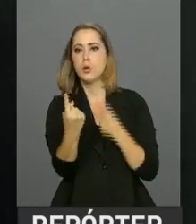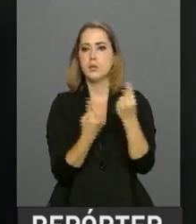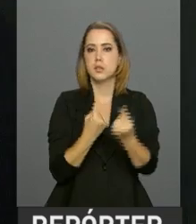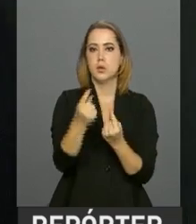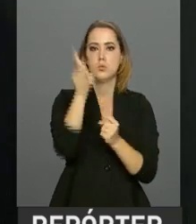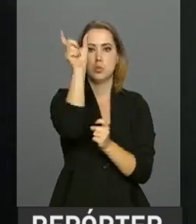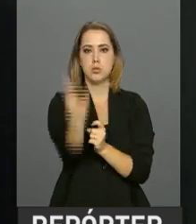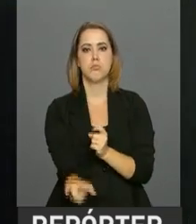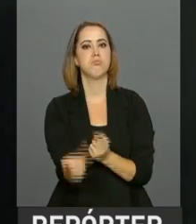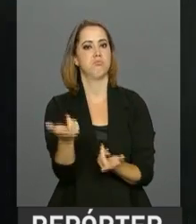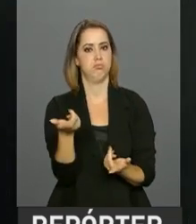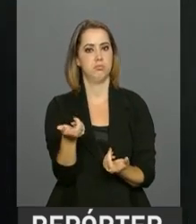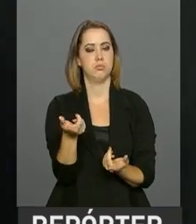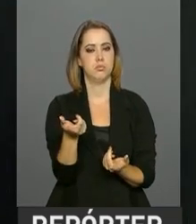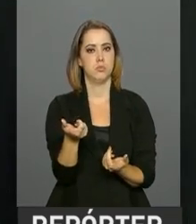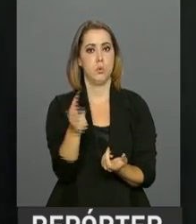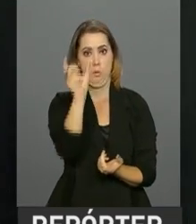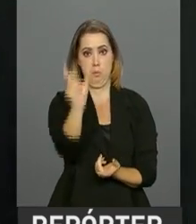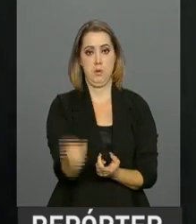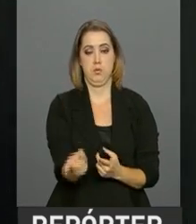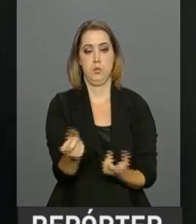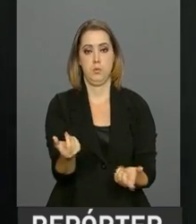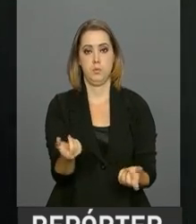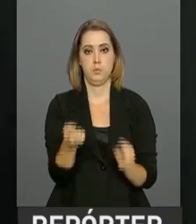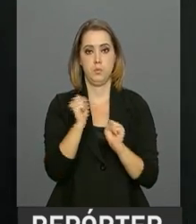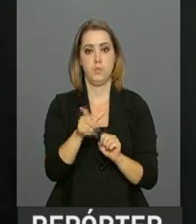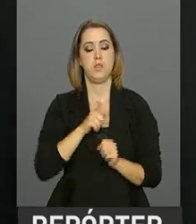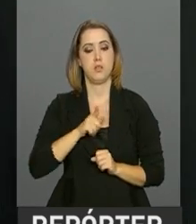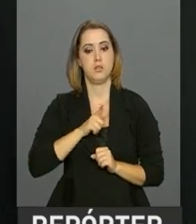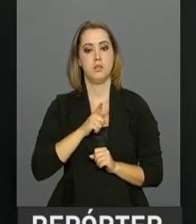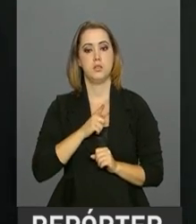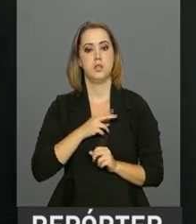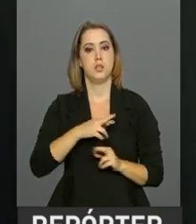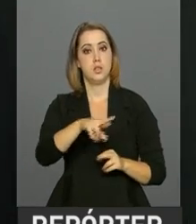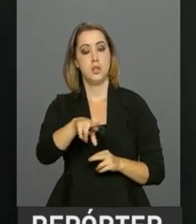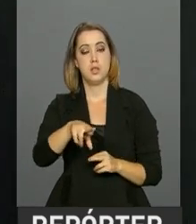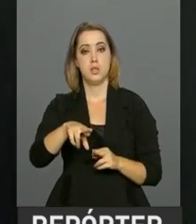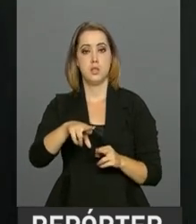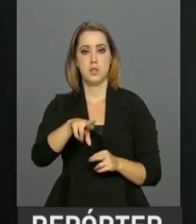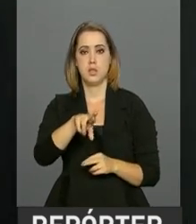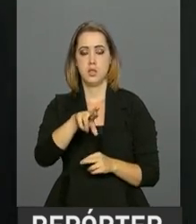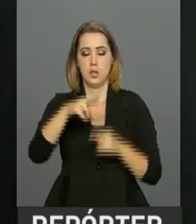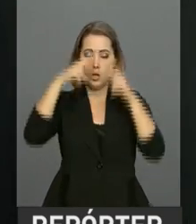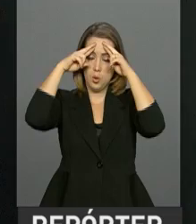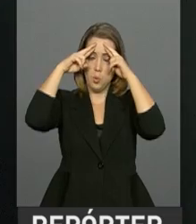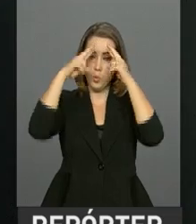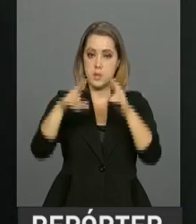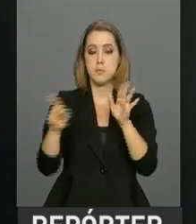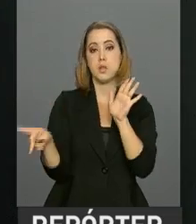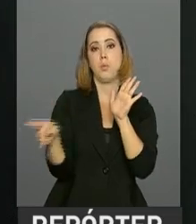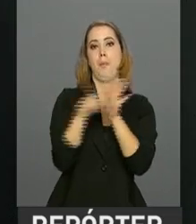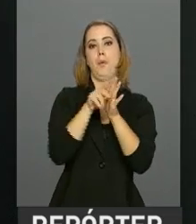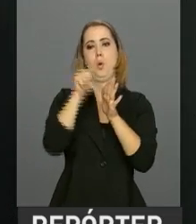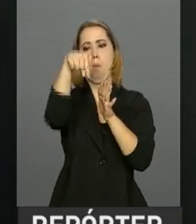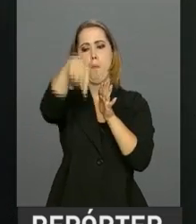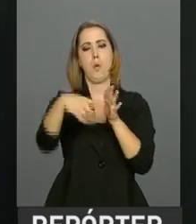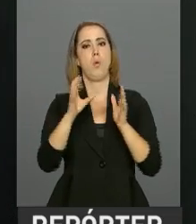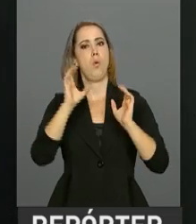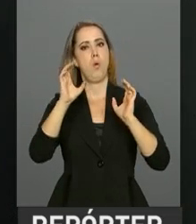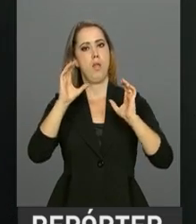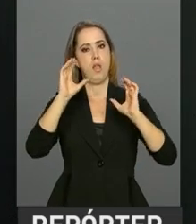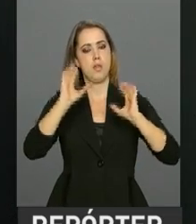um cada pessoa tenha o respeito à sua dignidade tenha respeito a